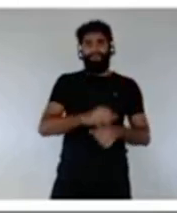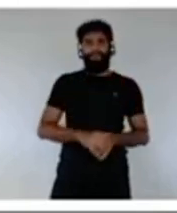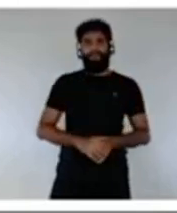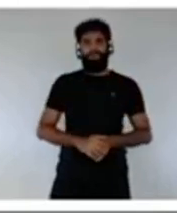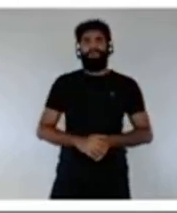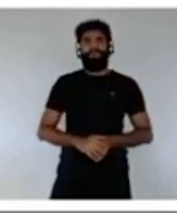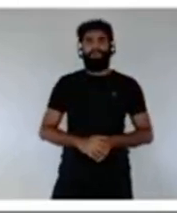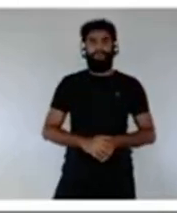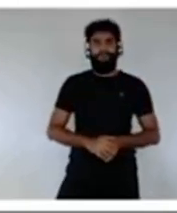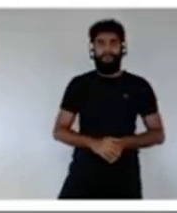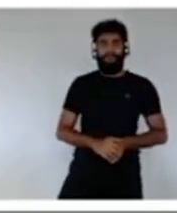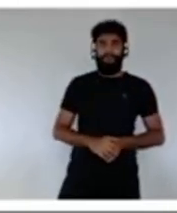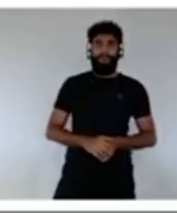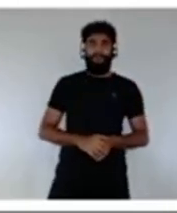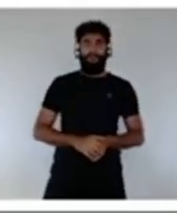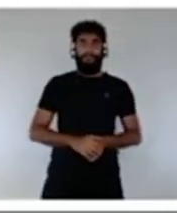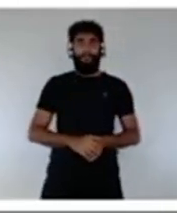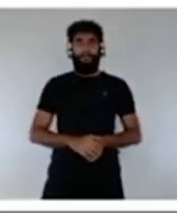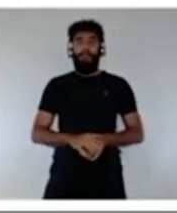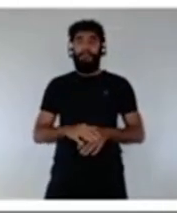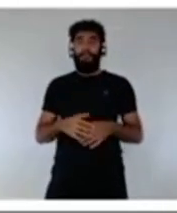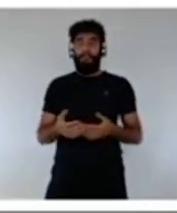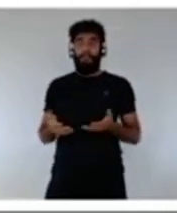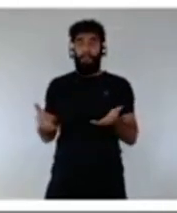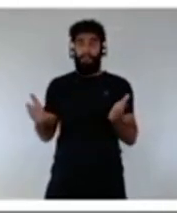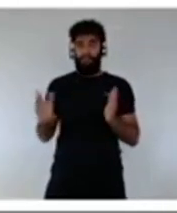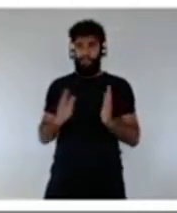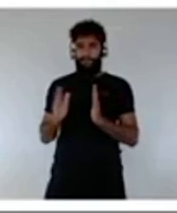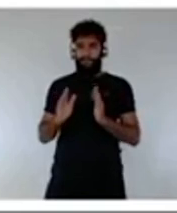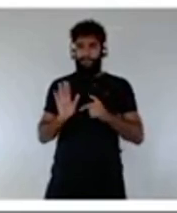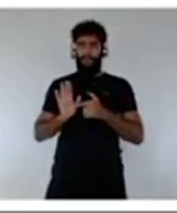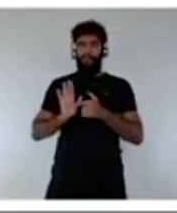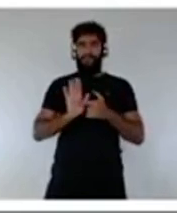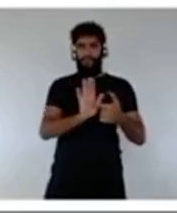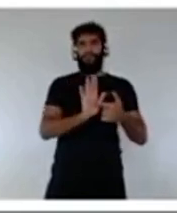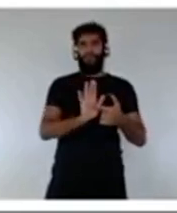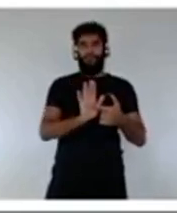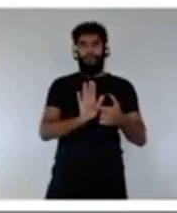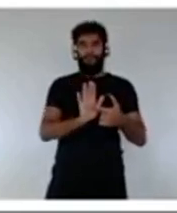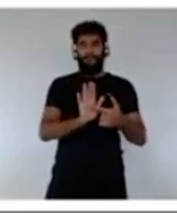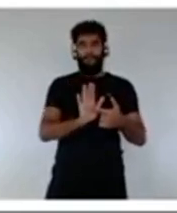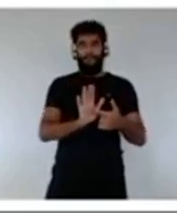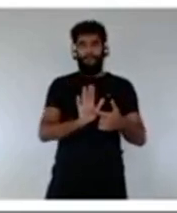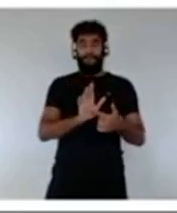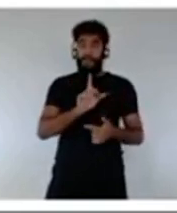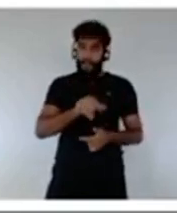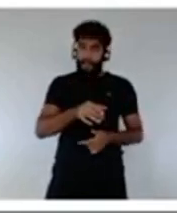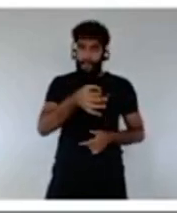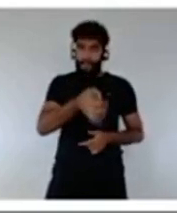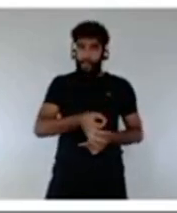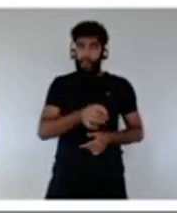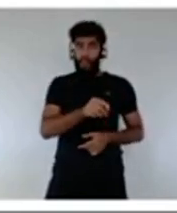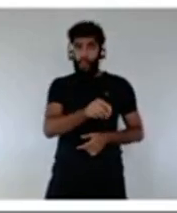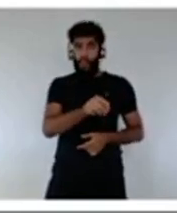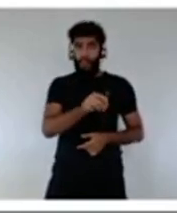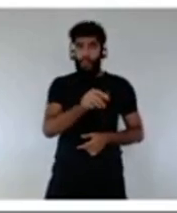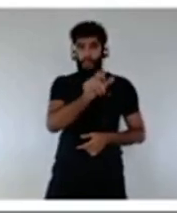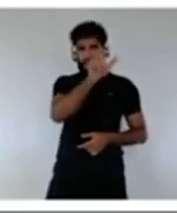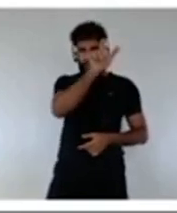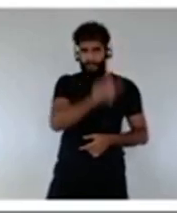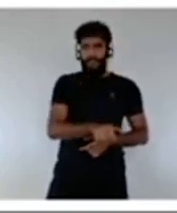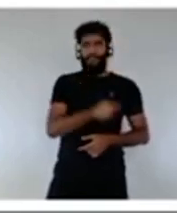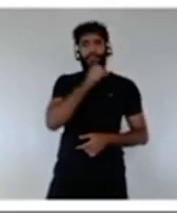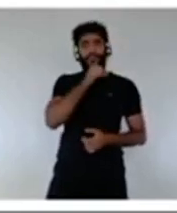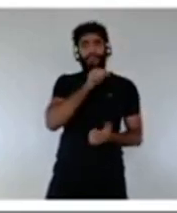revelada e que foi revelada neste momento, que é exatamente o idoso